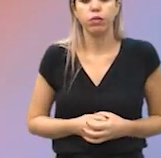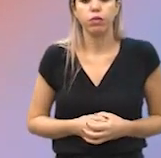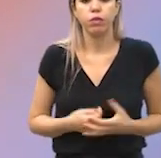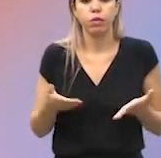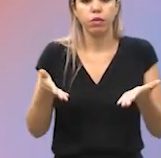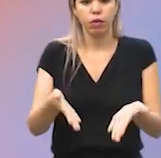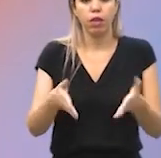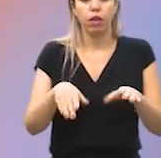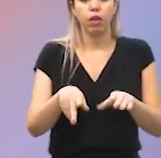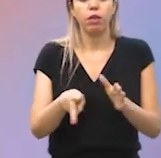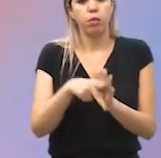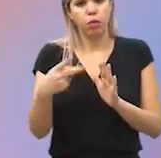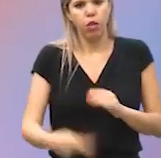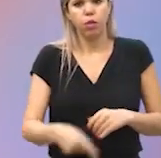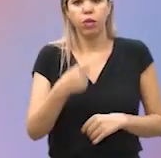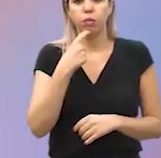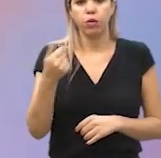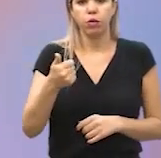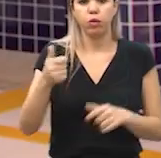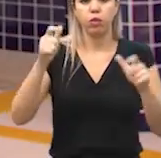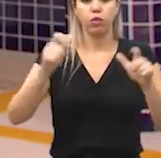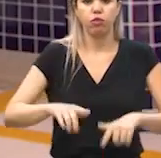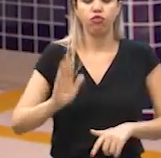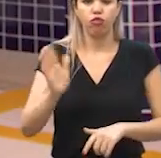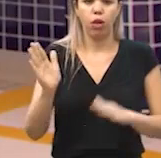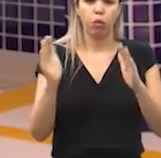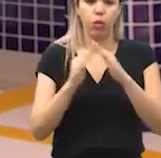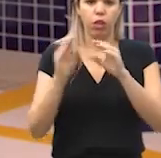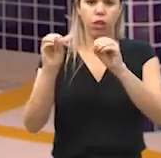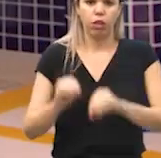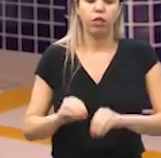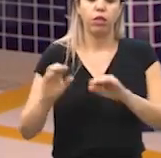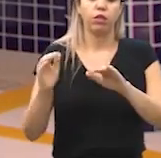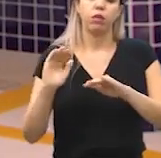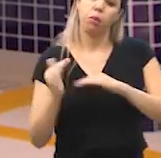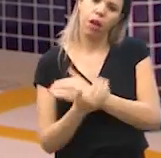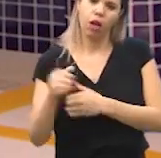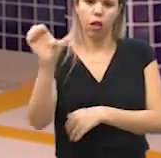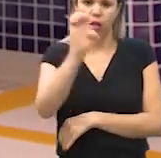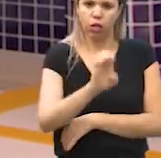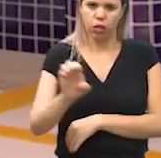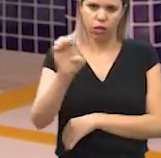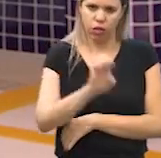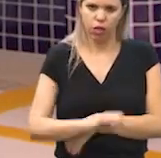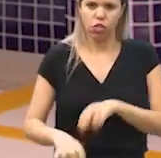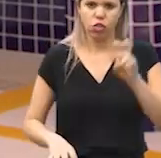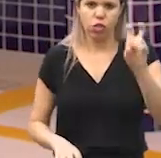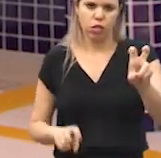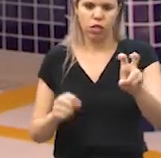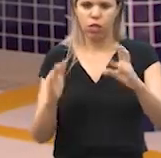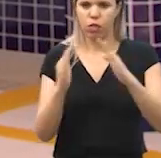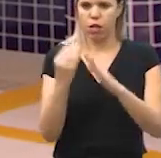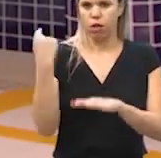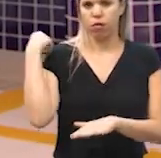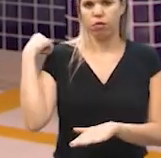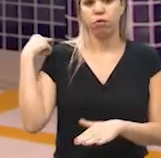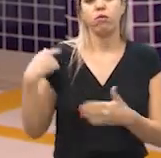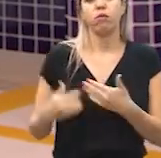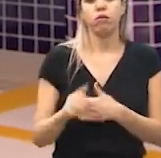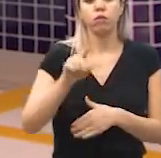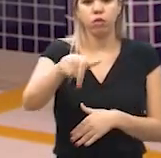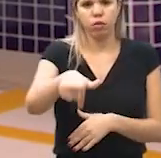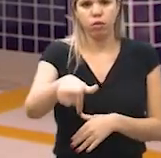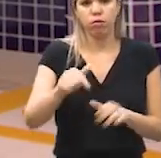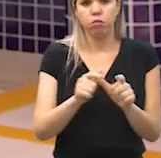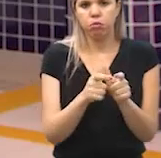aqui em Campinas, foi um dos primeiros lugares onde a gente veio morar, aqui no Nova Europa. Tinha apenas 5 casas na época e